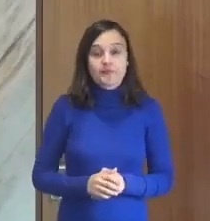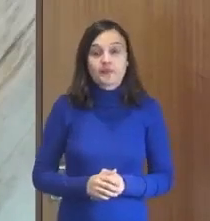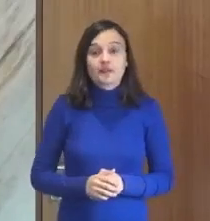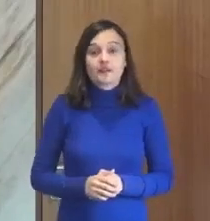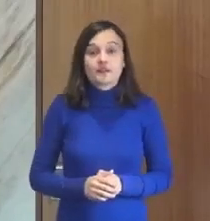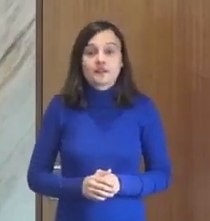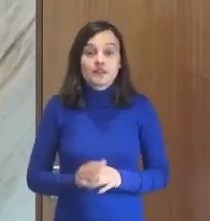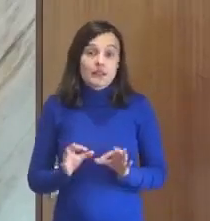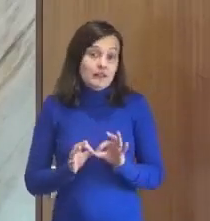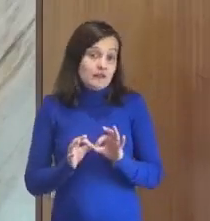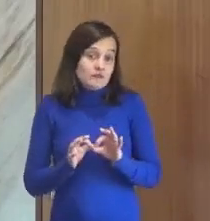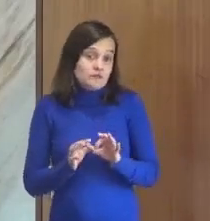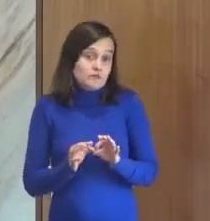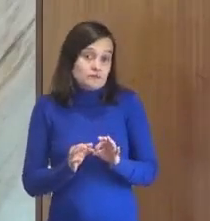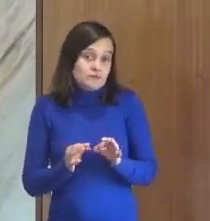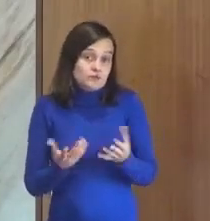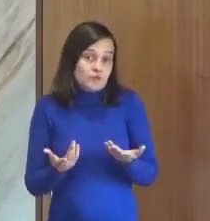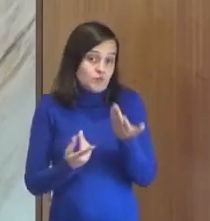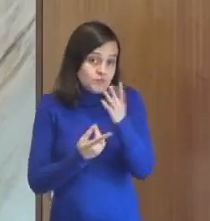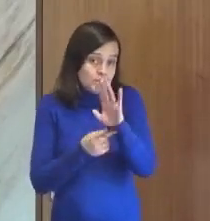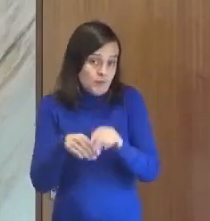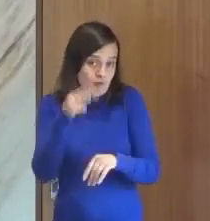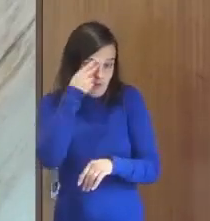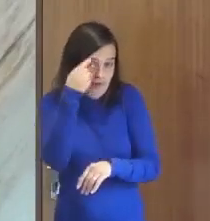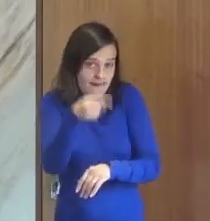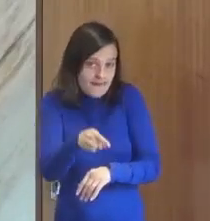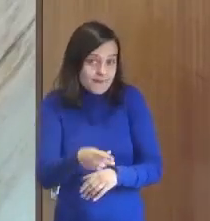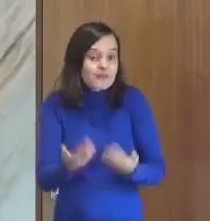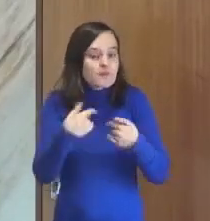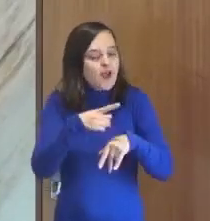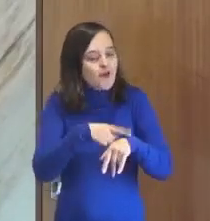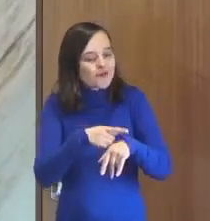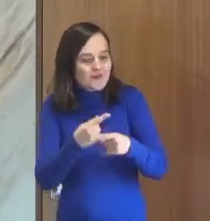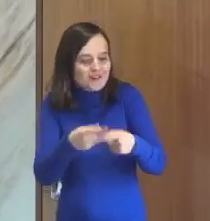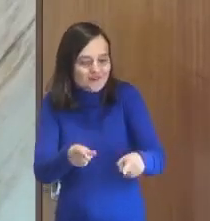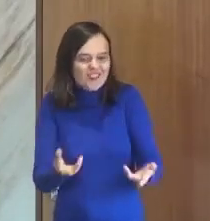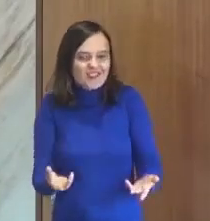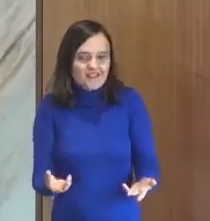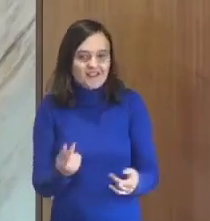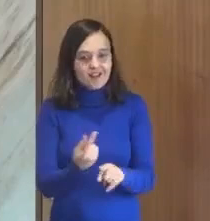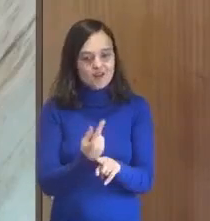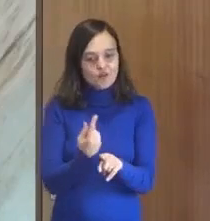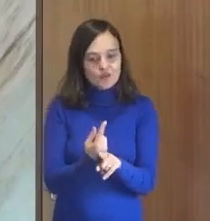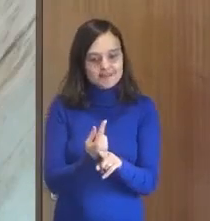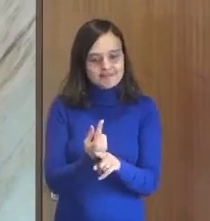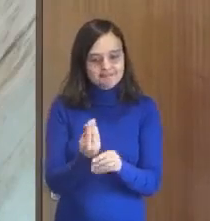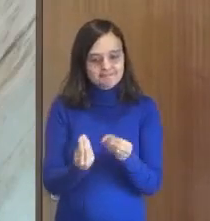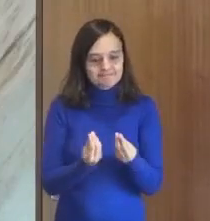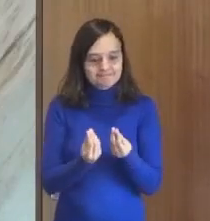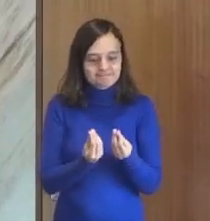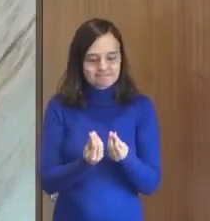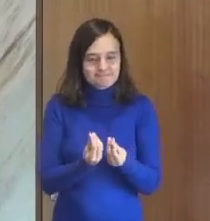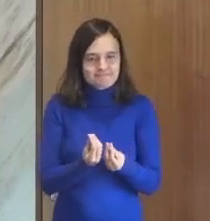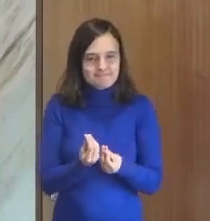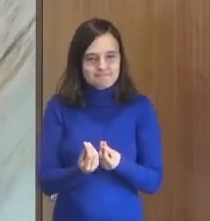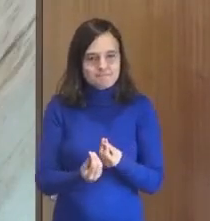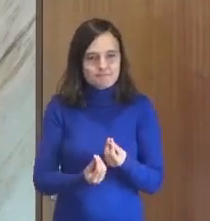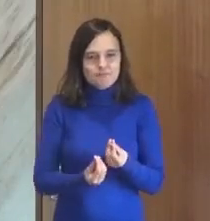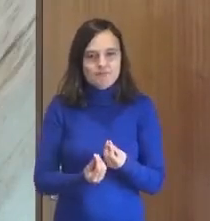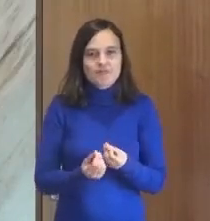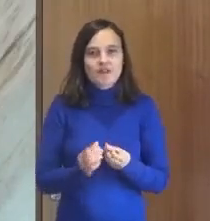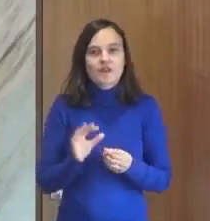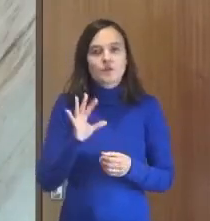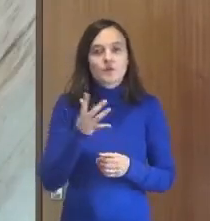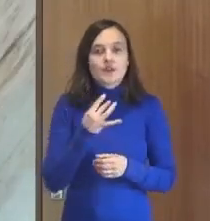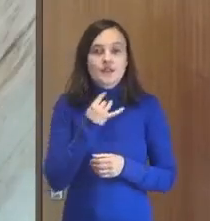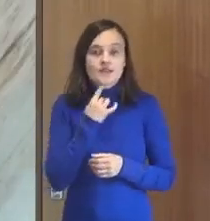como teve Luís de Camões, mas que os tempos também seriam outros e que as coisas... E quando falou